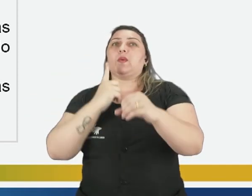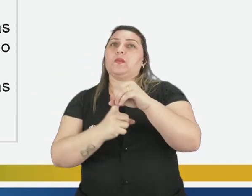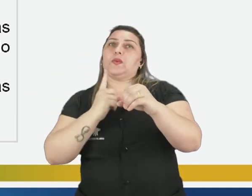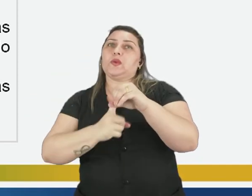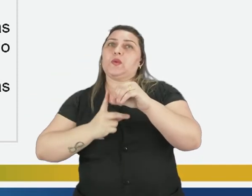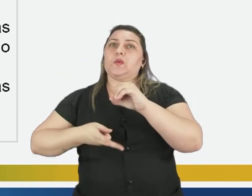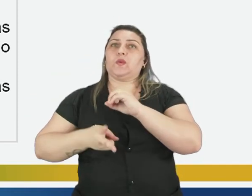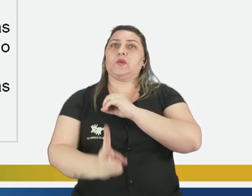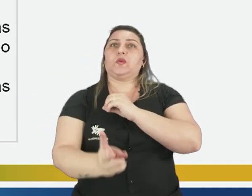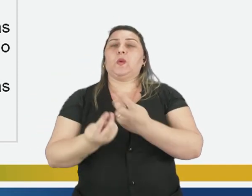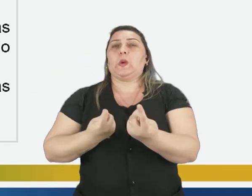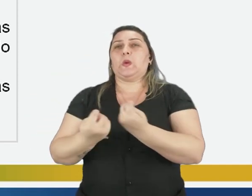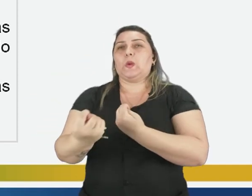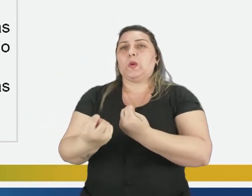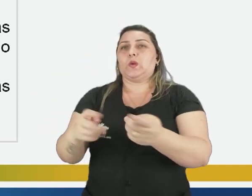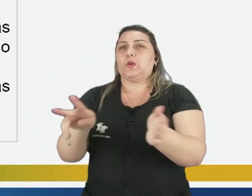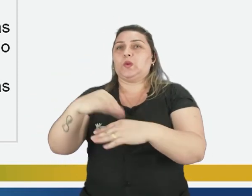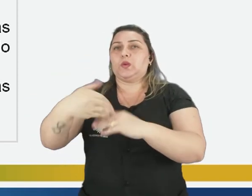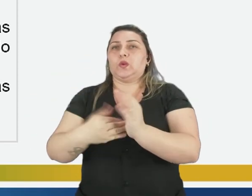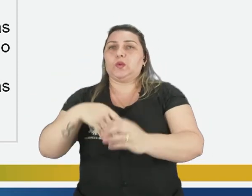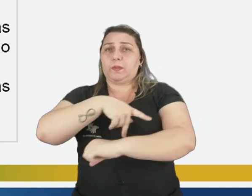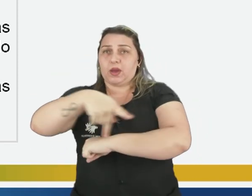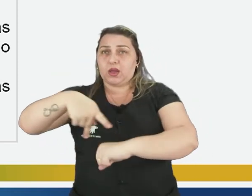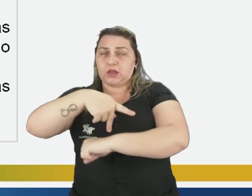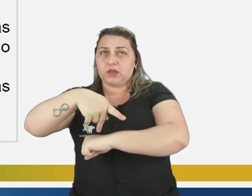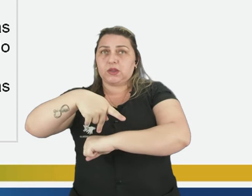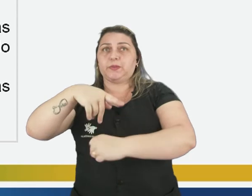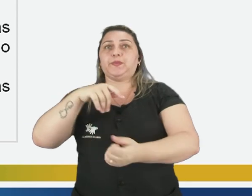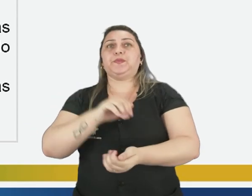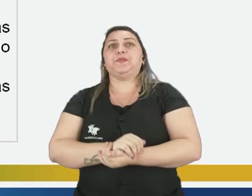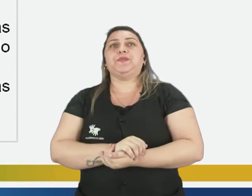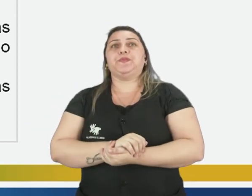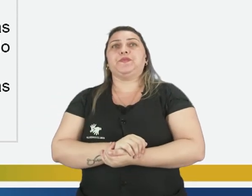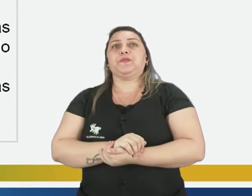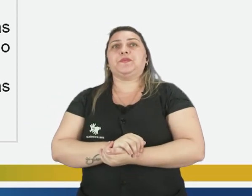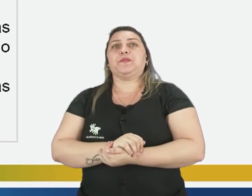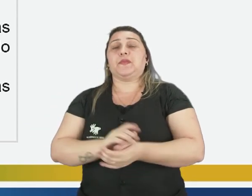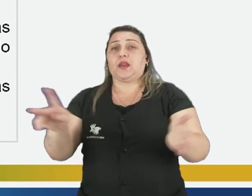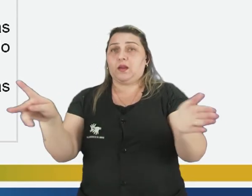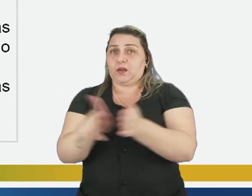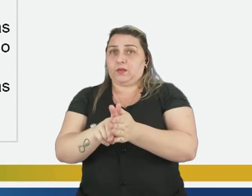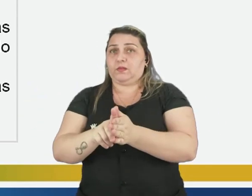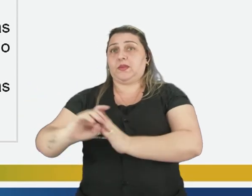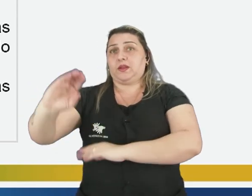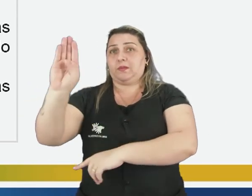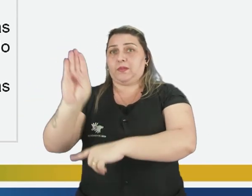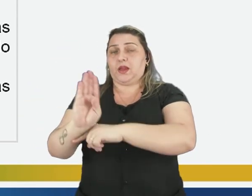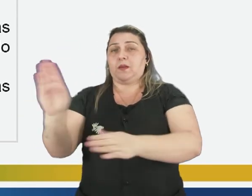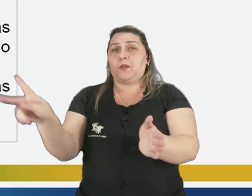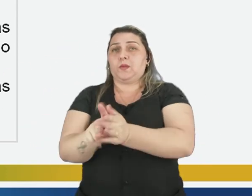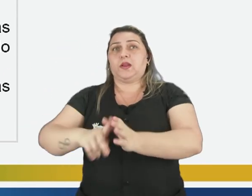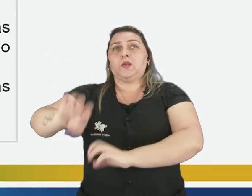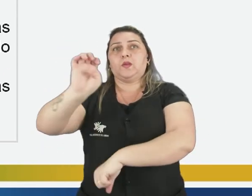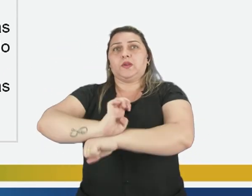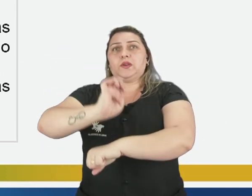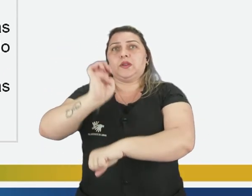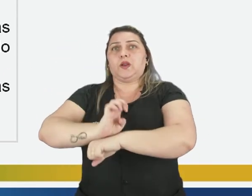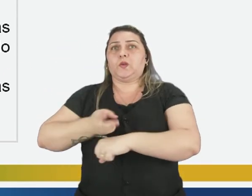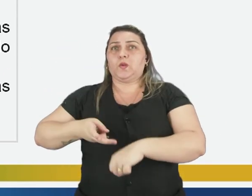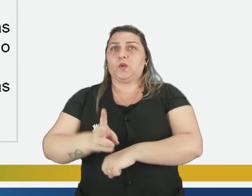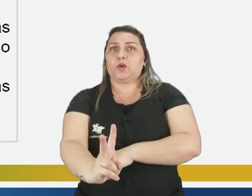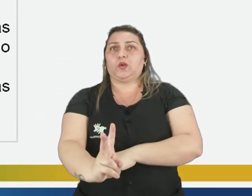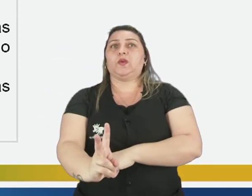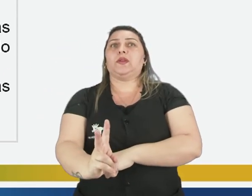Partido Comunista continua a exercer o controle do poder no país. Letra B, a propriedade do